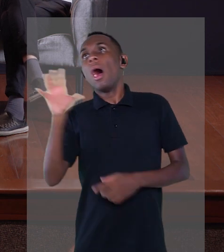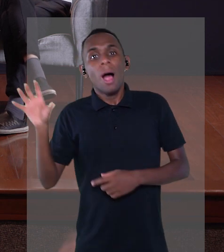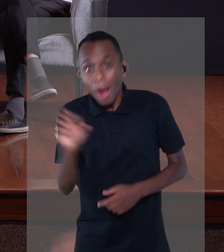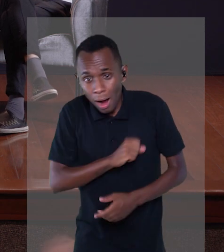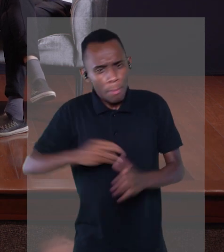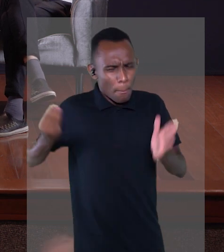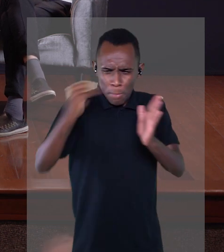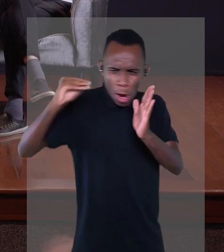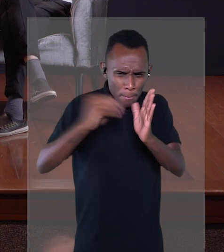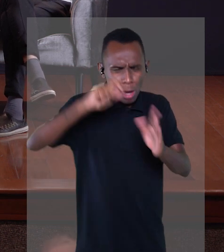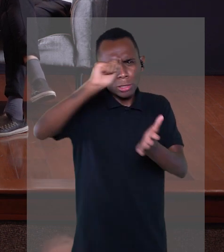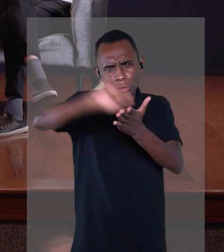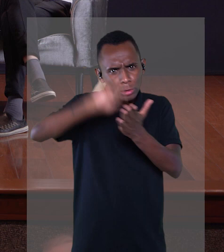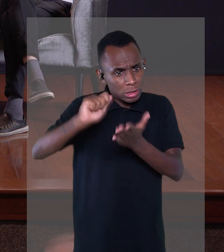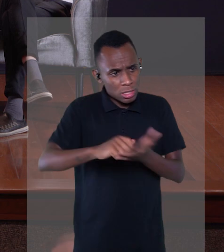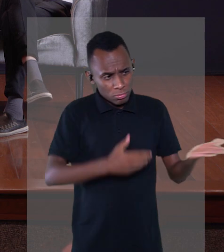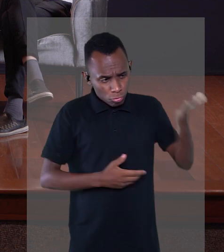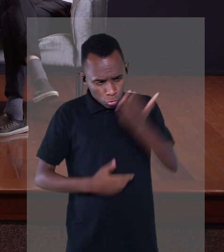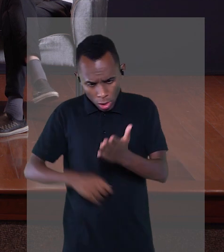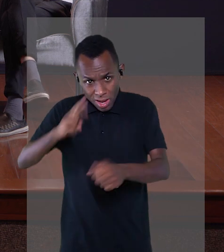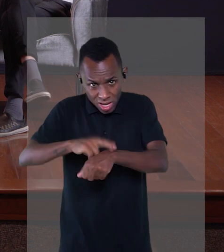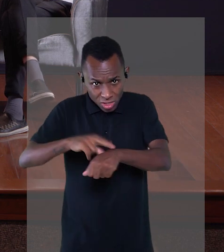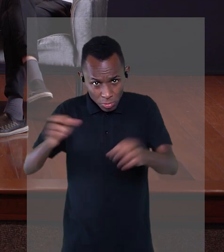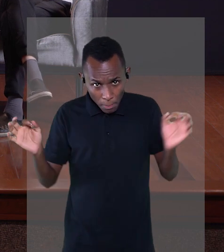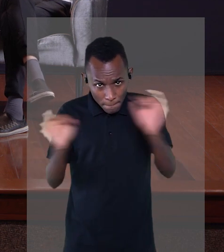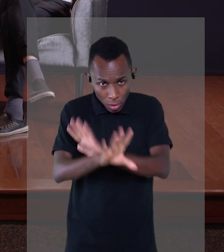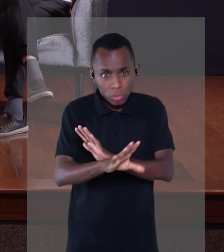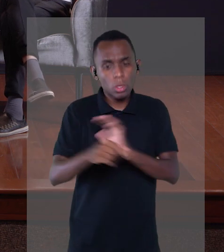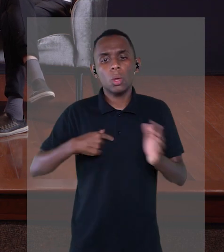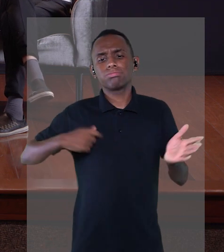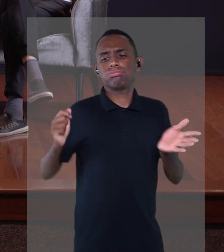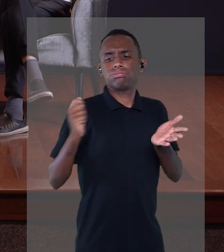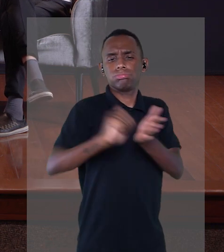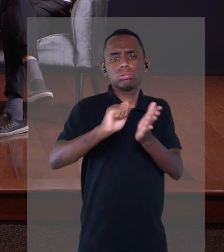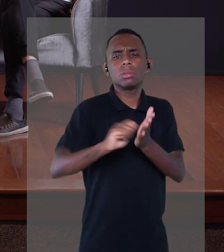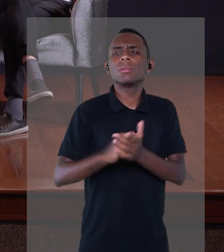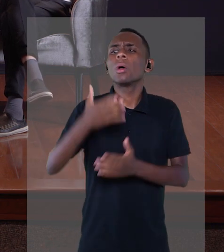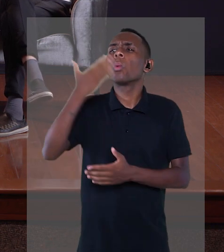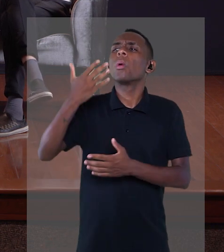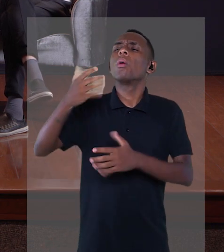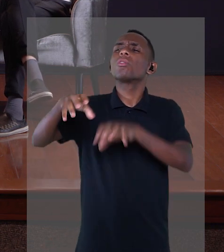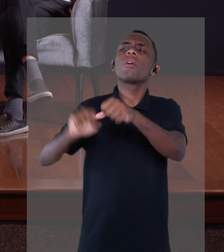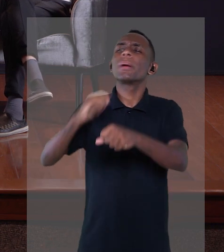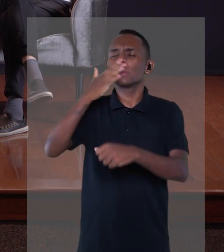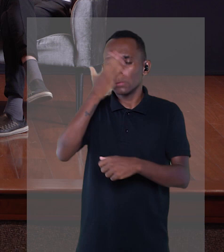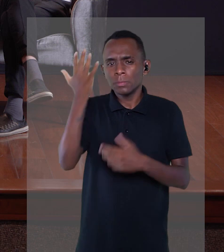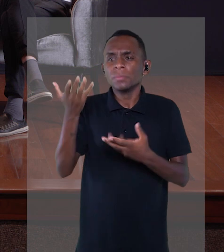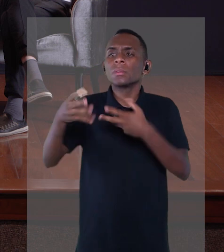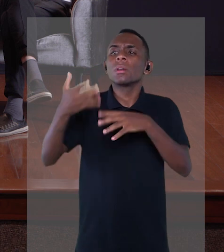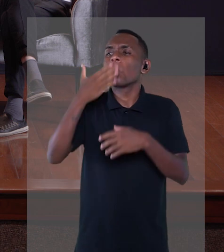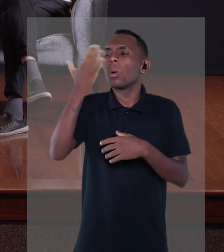botando a letra, entendeu? Você botou na minha frente, tem letra. Qual que é a sua formação musical, Sérgio? Assim, você